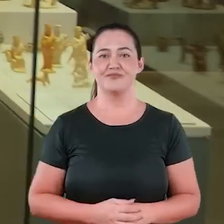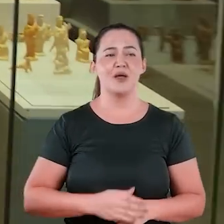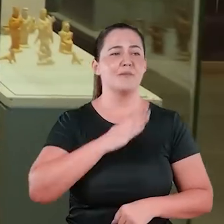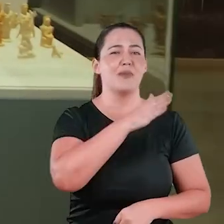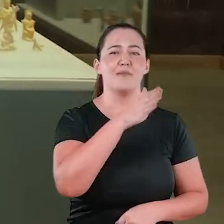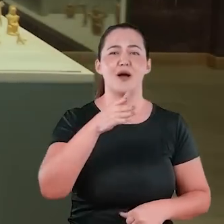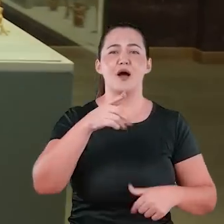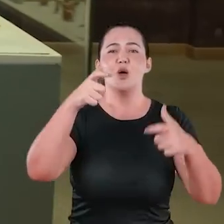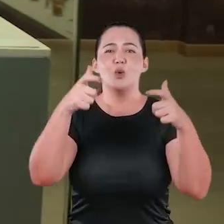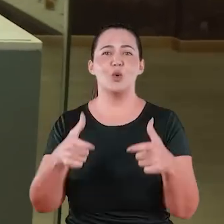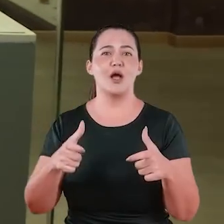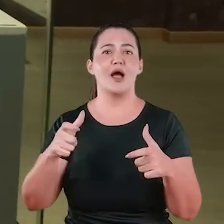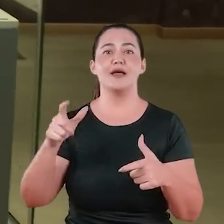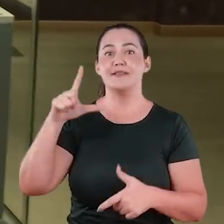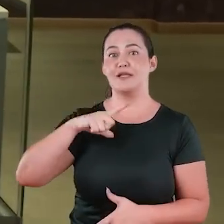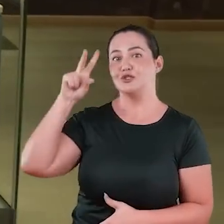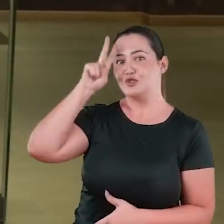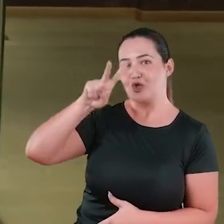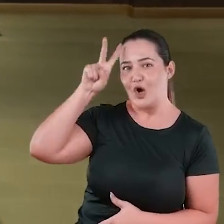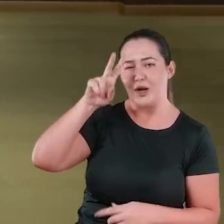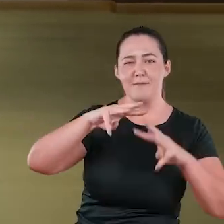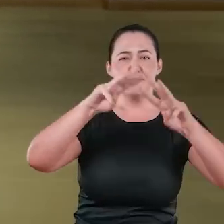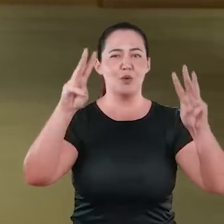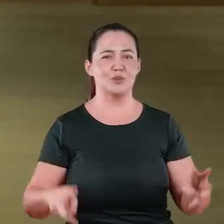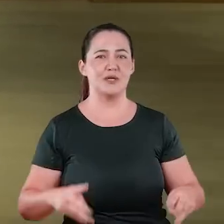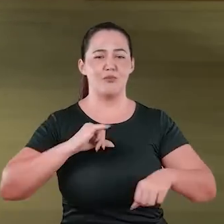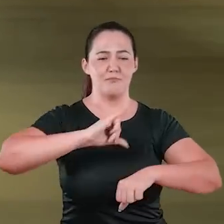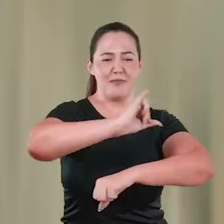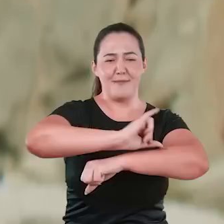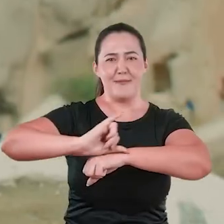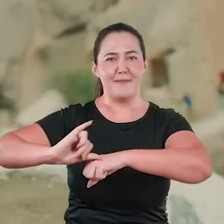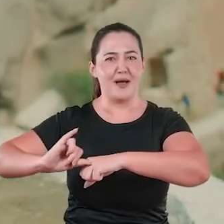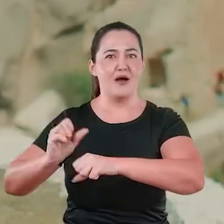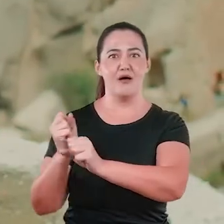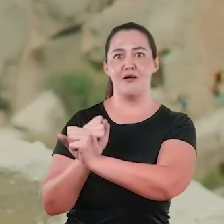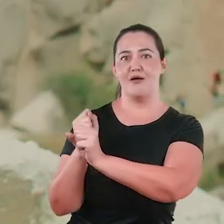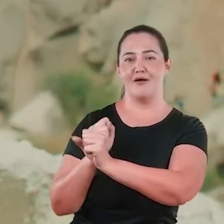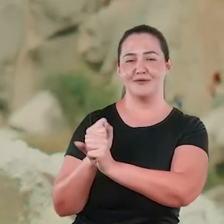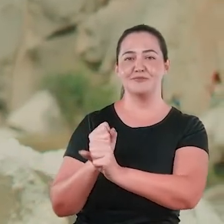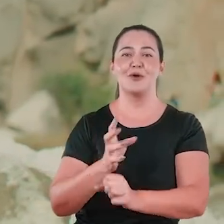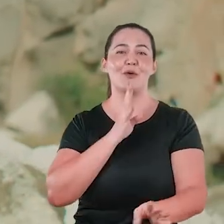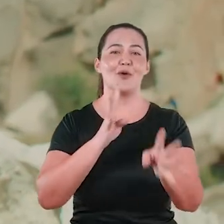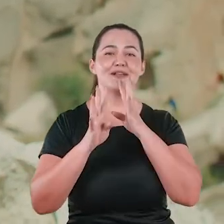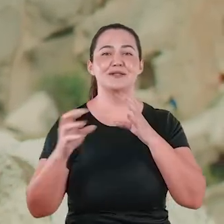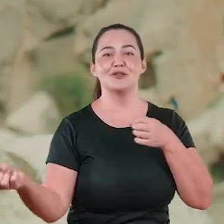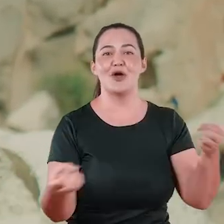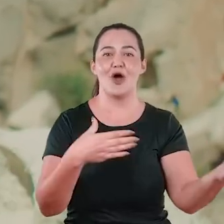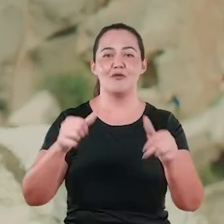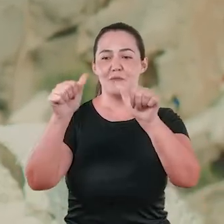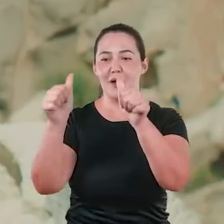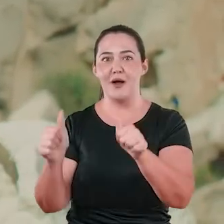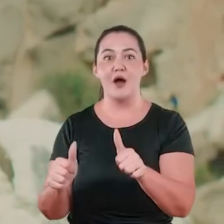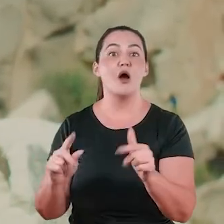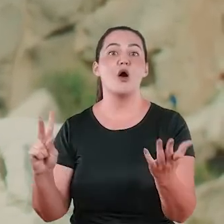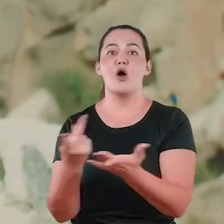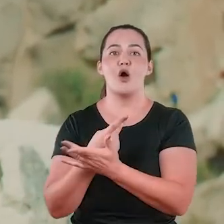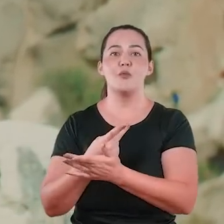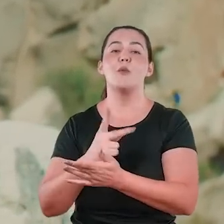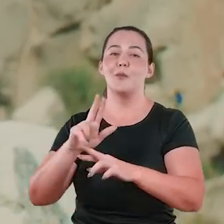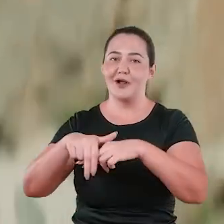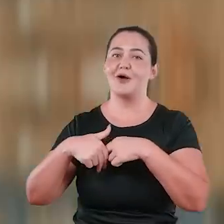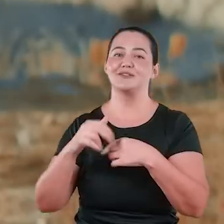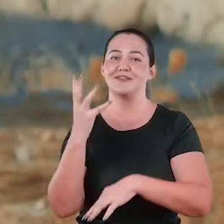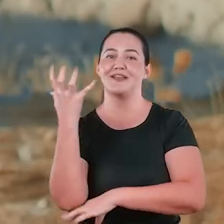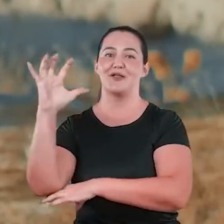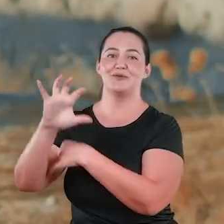lugares históricos, museus com peças milenares. Conheceremos maravilhas esculpidas pela ação da própria